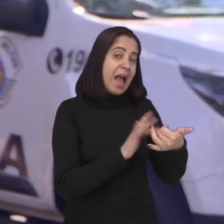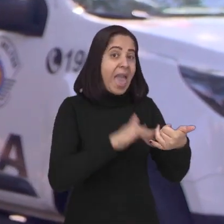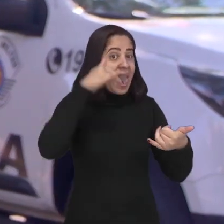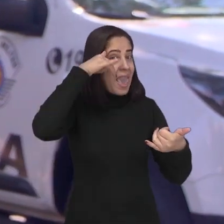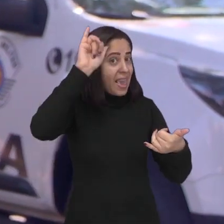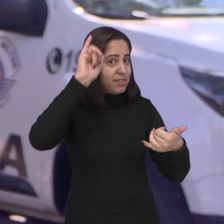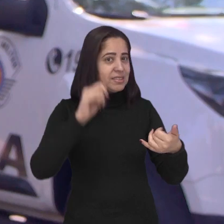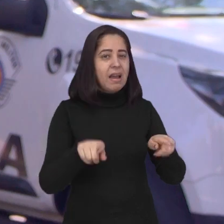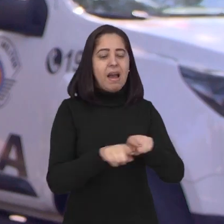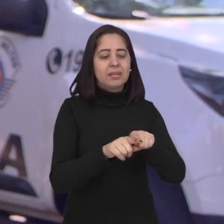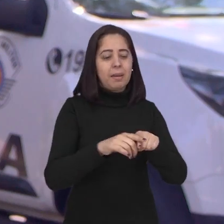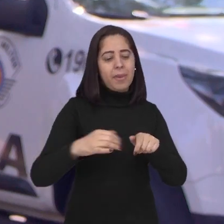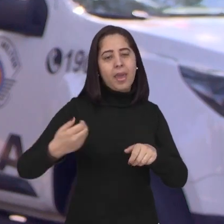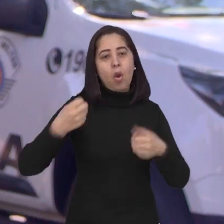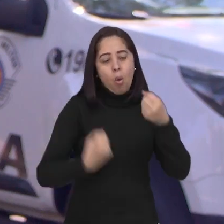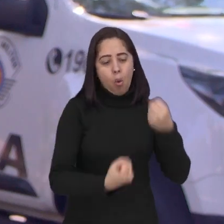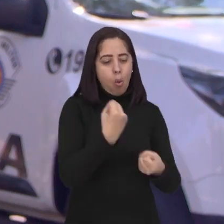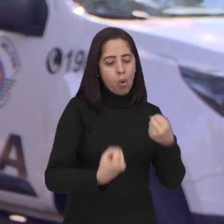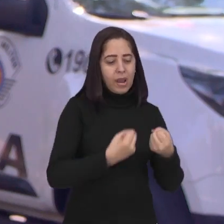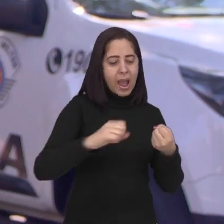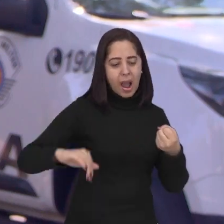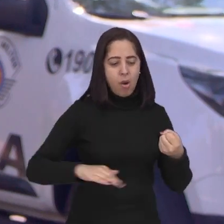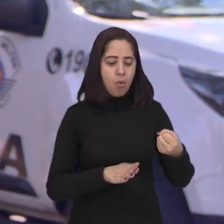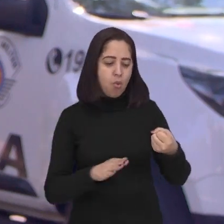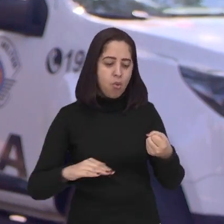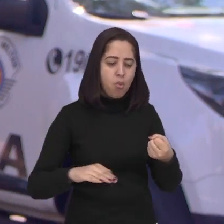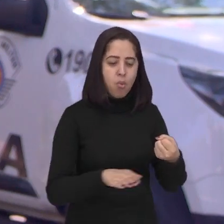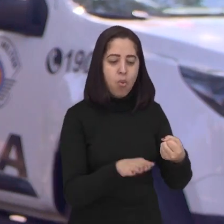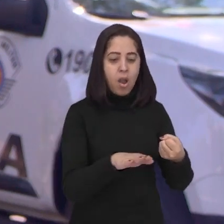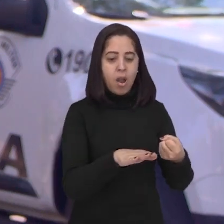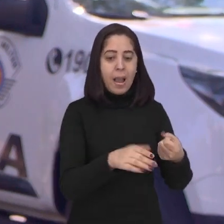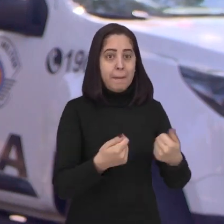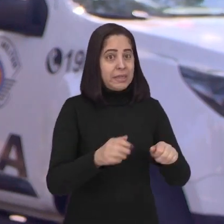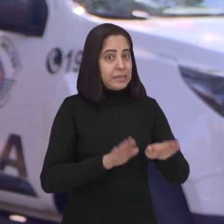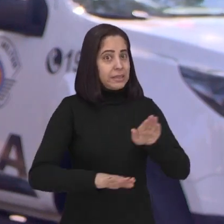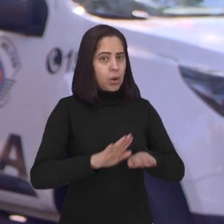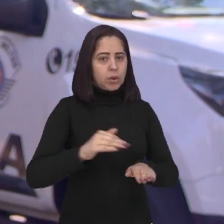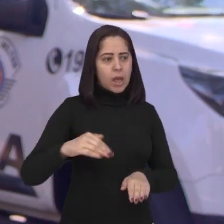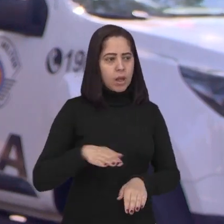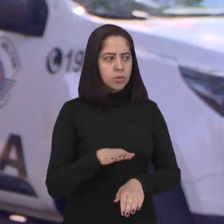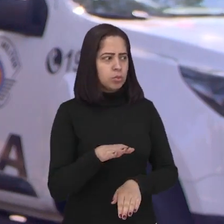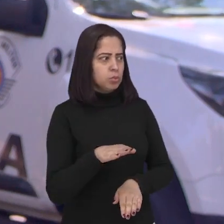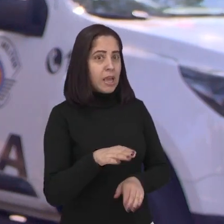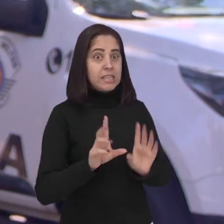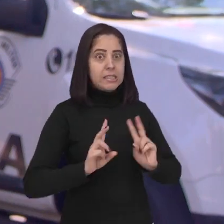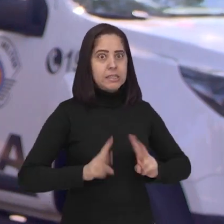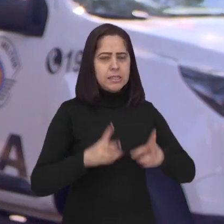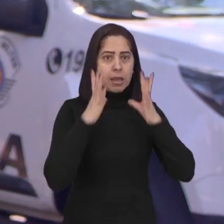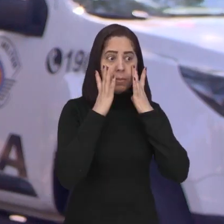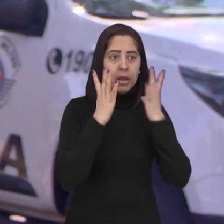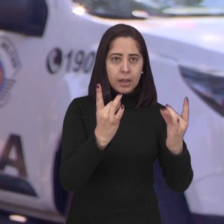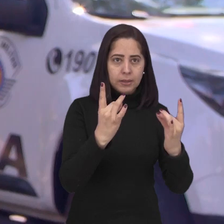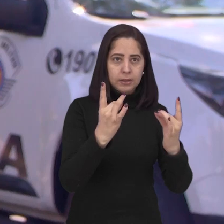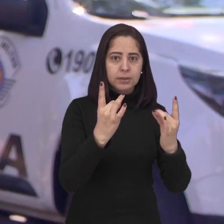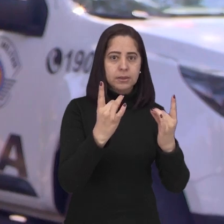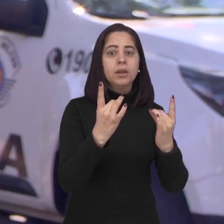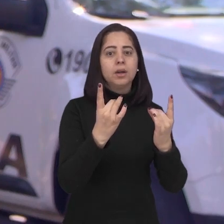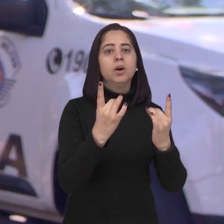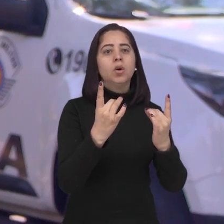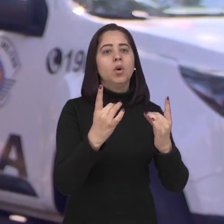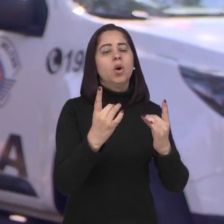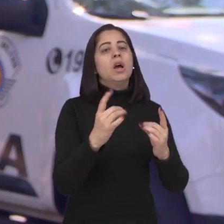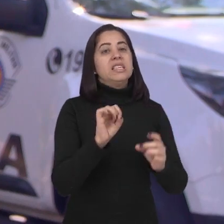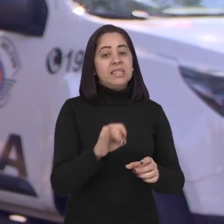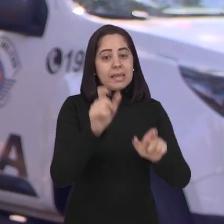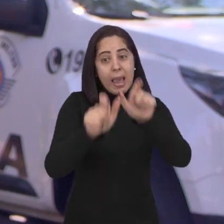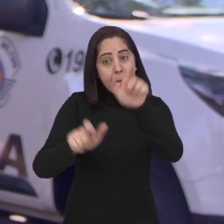celular, na hora de estacionar o seu veículo, não deixar materiais expostos, faz com que a segurança pública seja um conjunto. Então a gente atuando em conjunto com